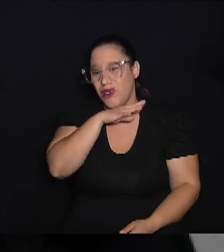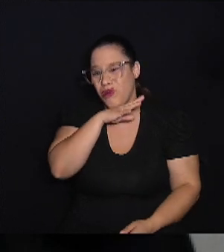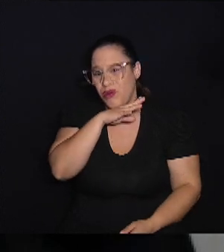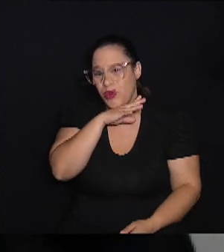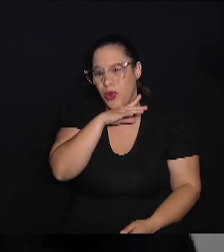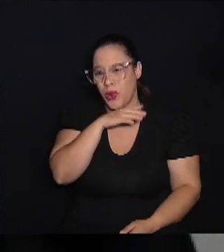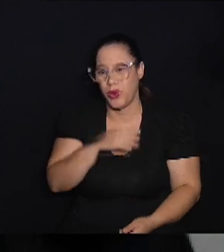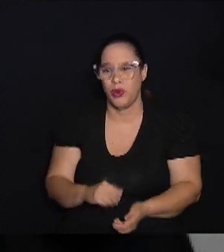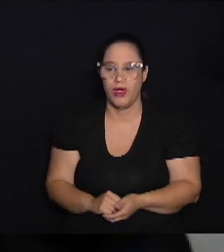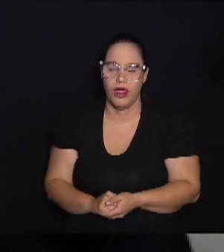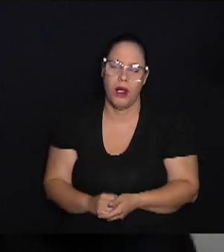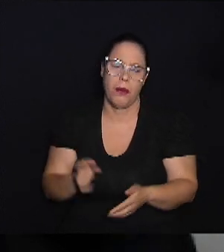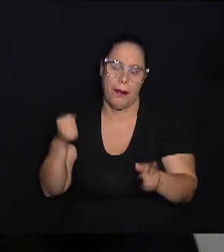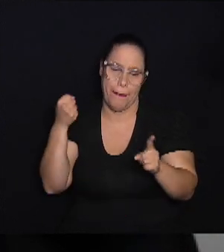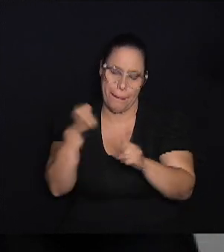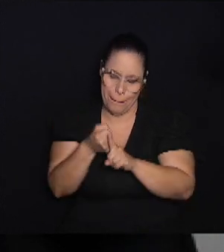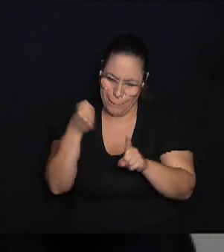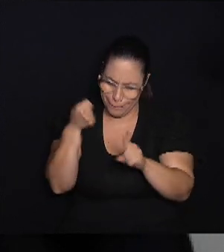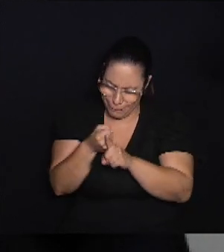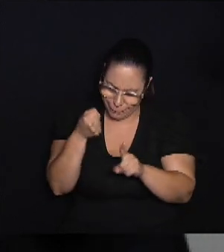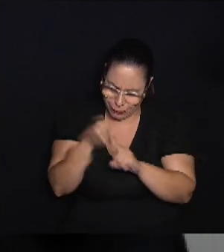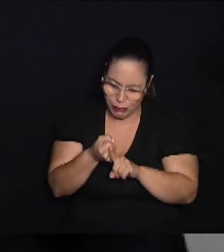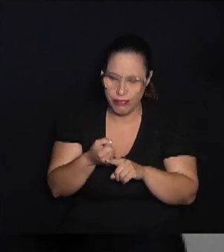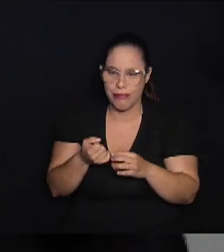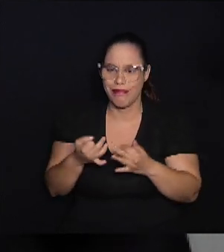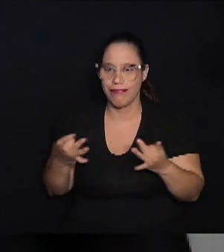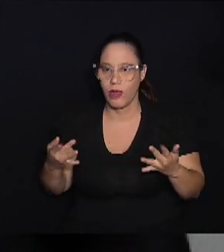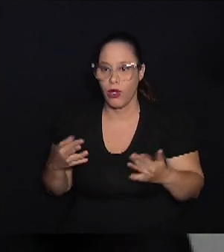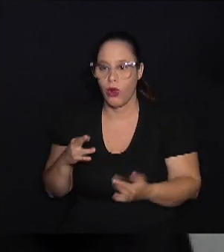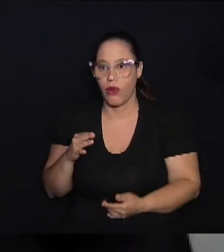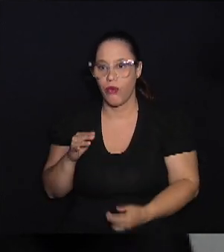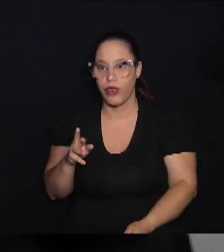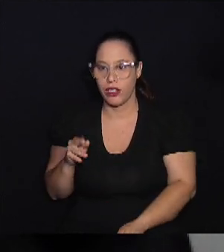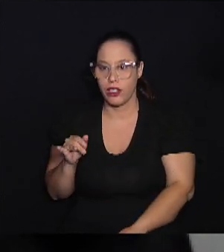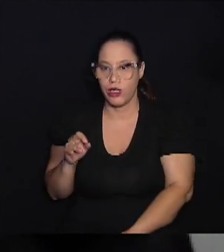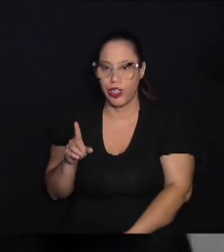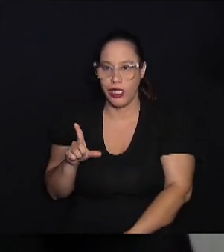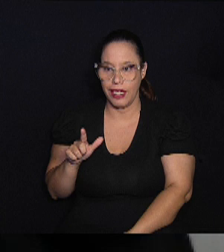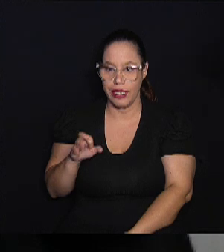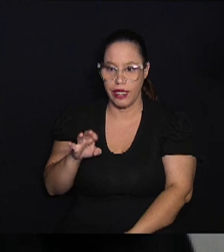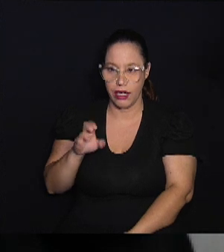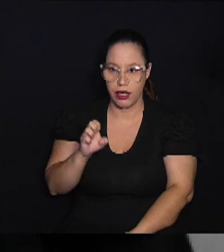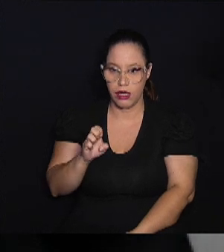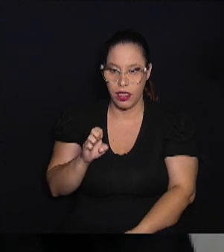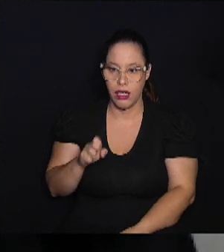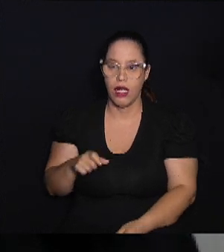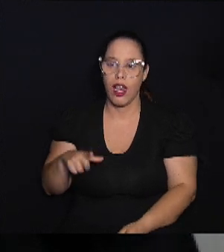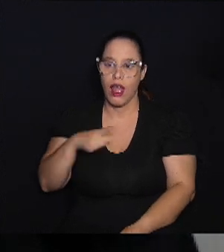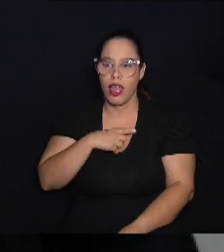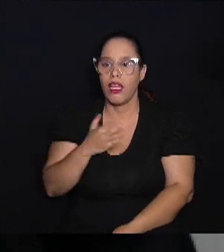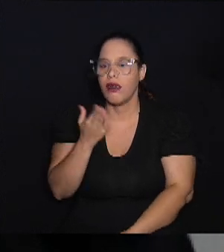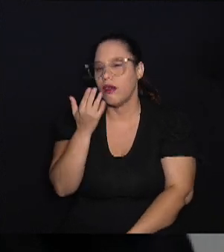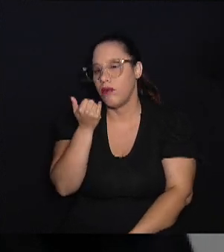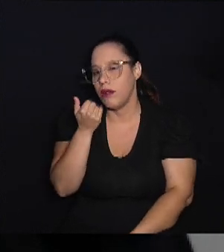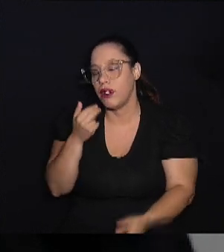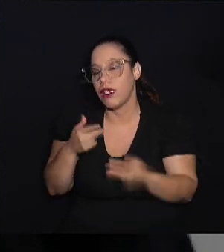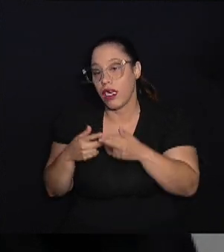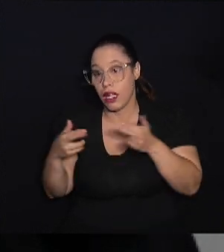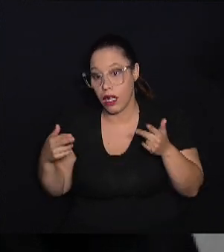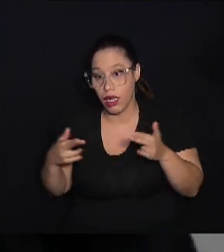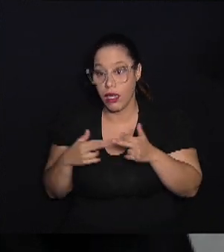pode impactar nessa qualidade da fertilidade. Então, ter uma alimentação mais diversa,